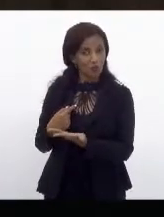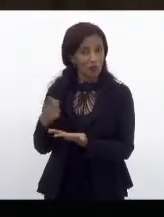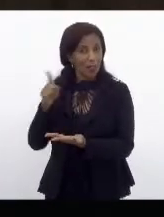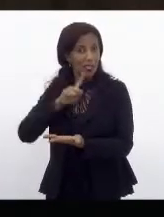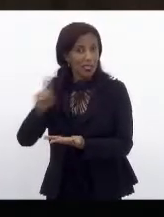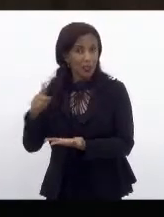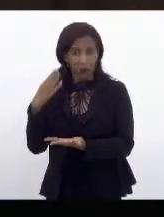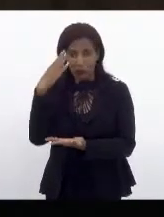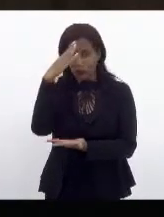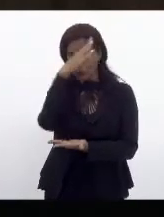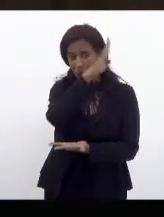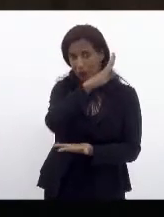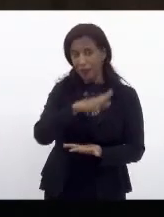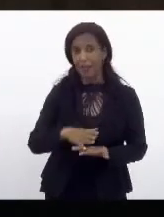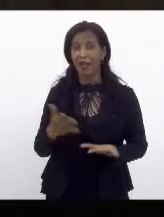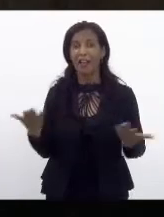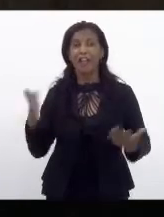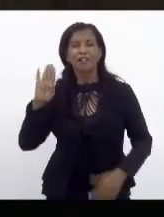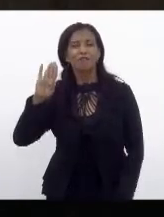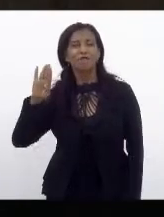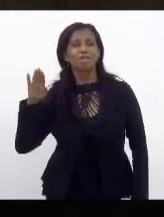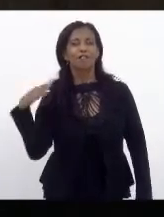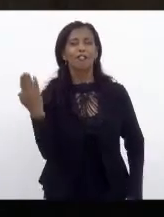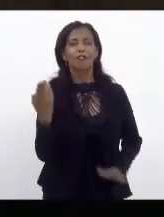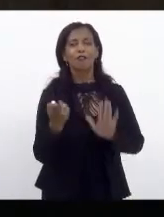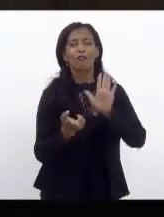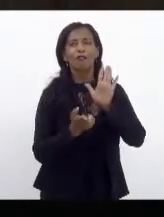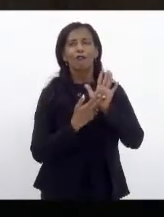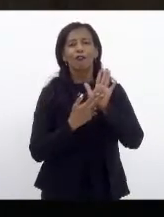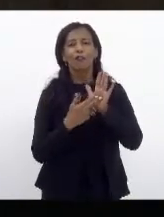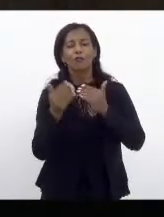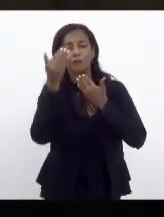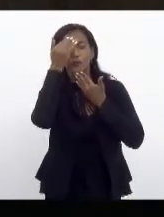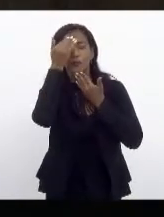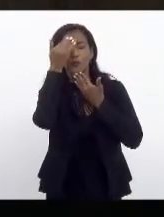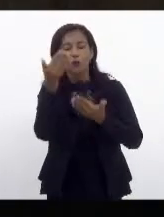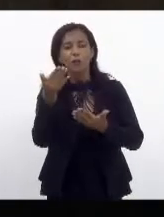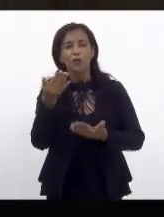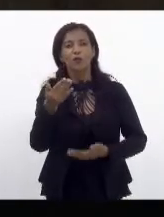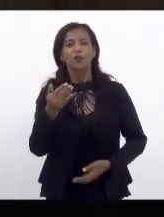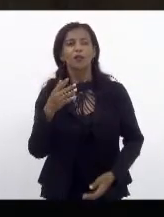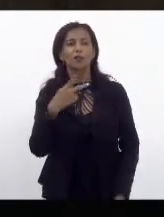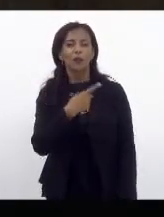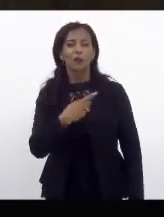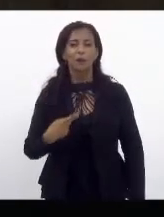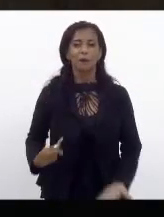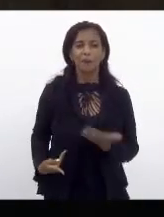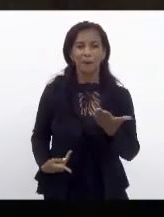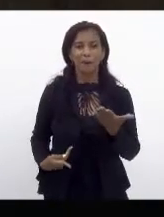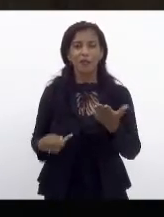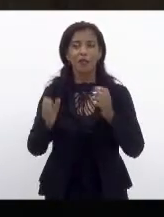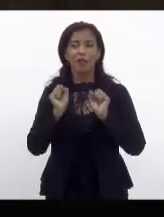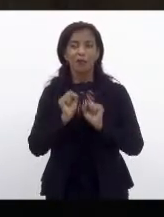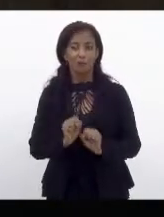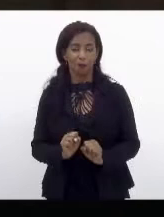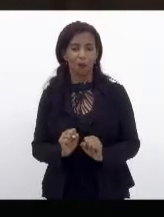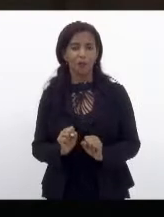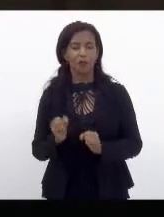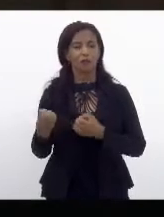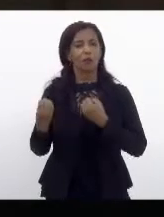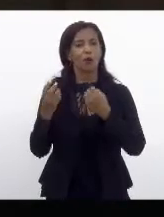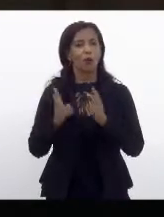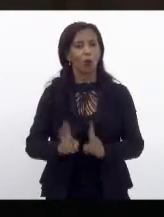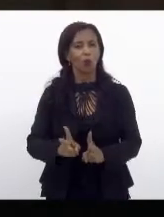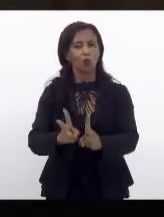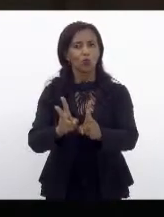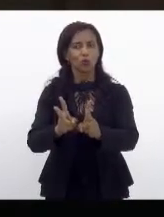do Bolsonaro. És um traidor, confesso. Muito obrigada, senhora presidenta, que possamos dar